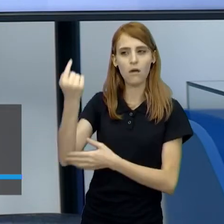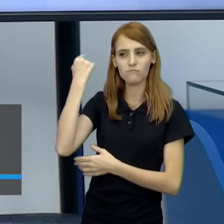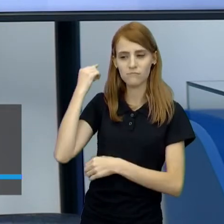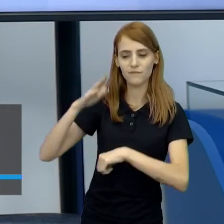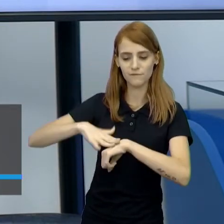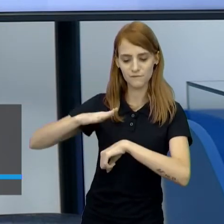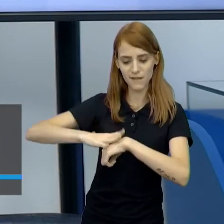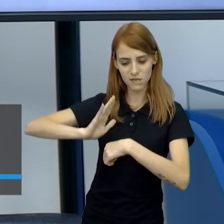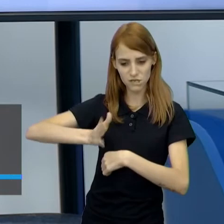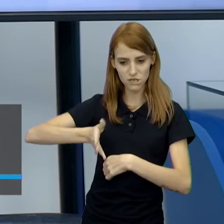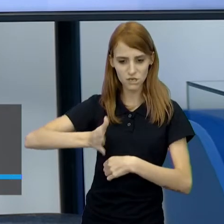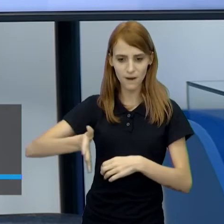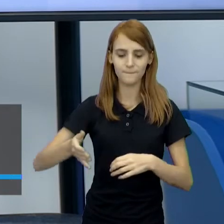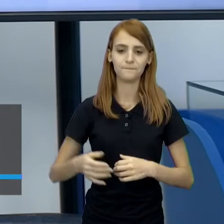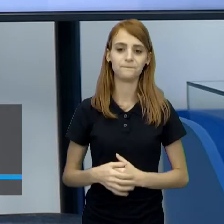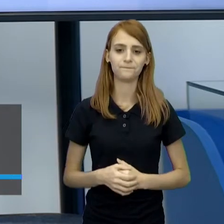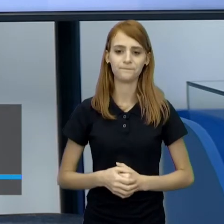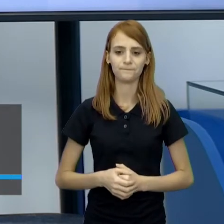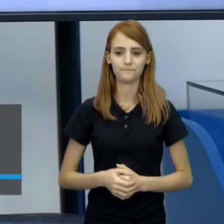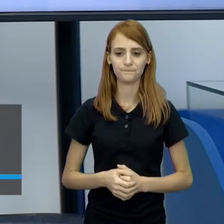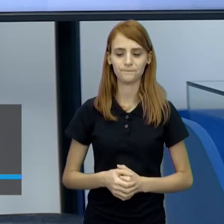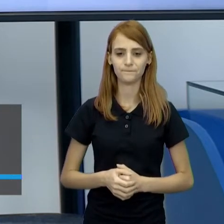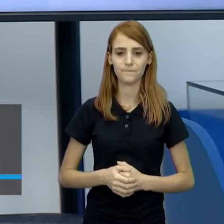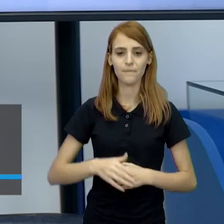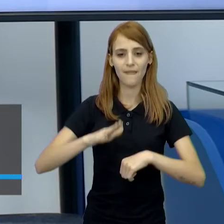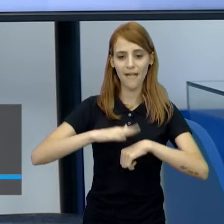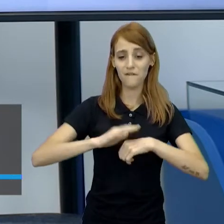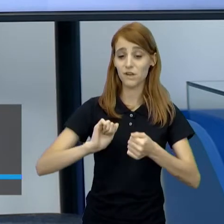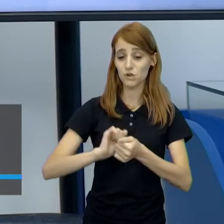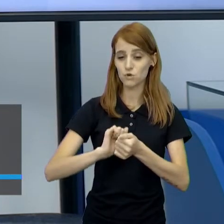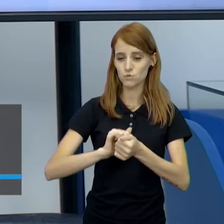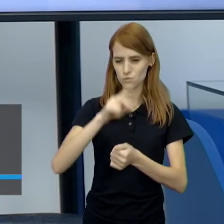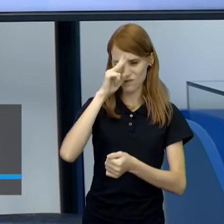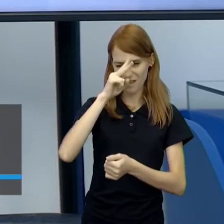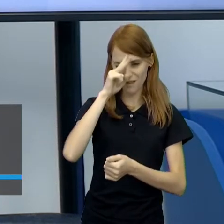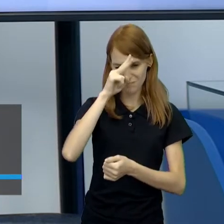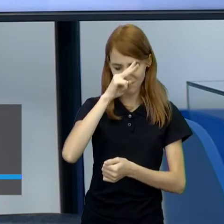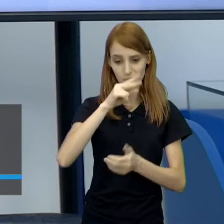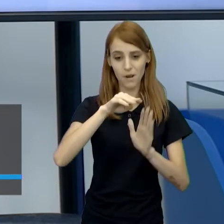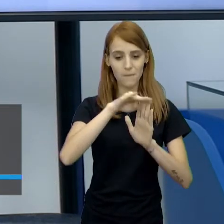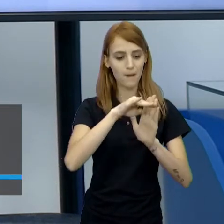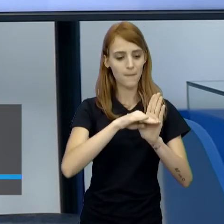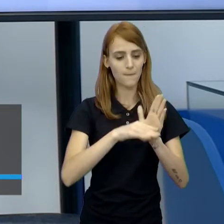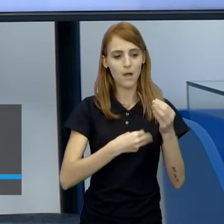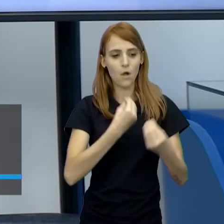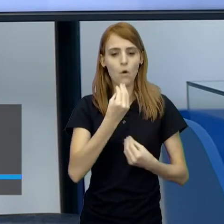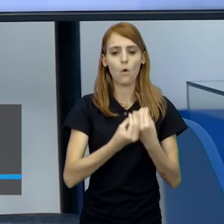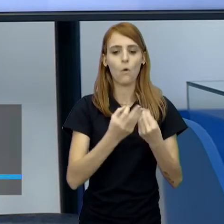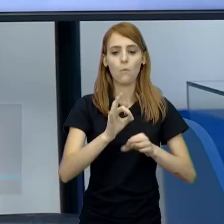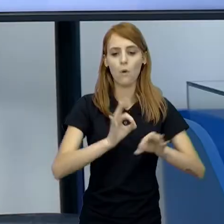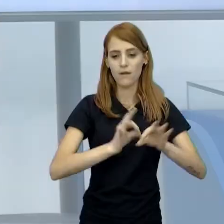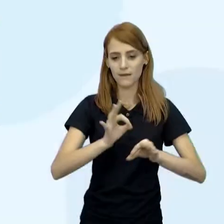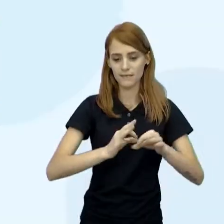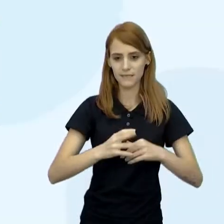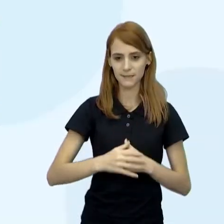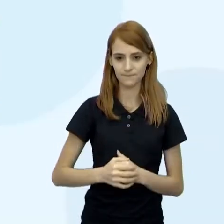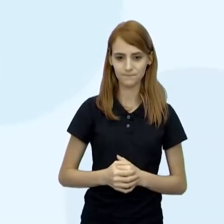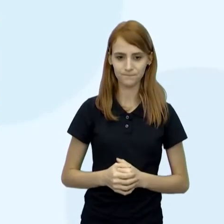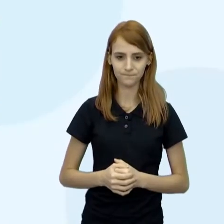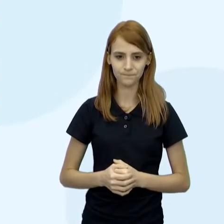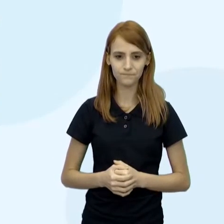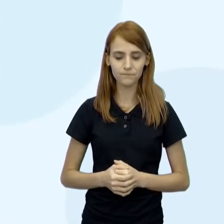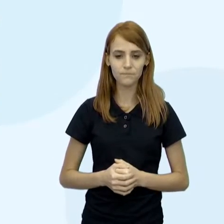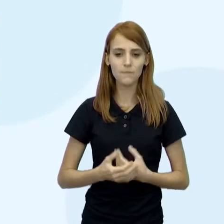atividade 2. Nós construímos aí como se planeja e como se orça as coisas. Uma das